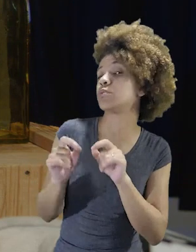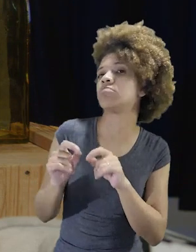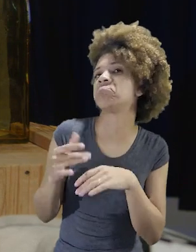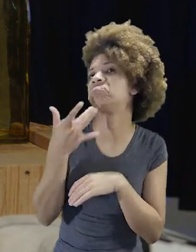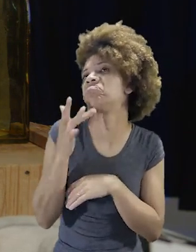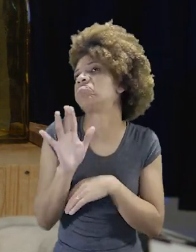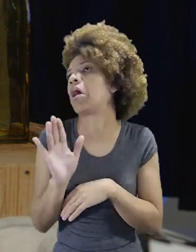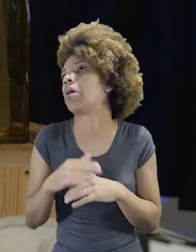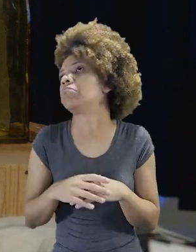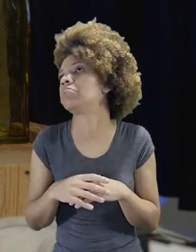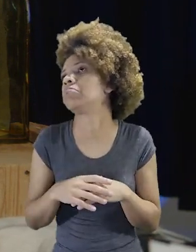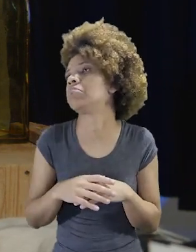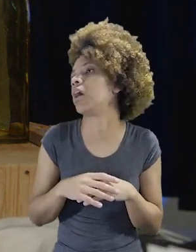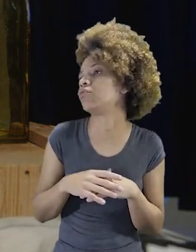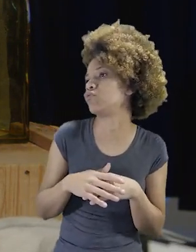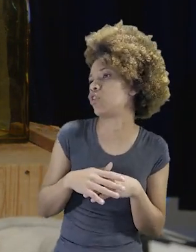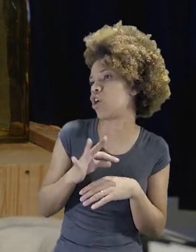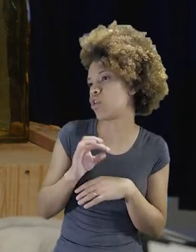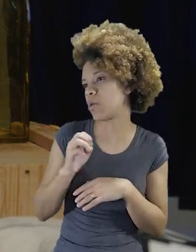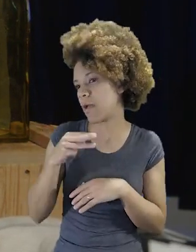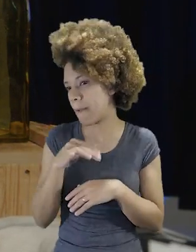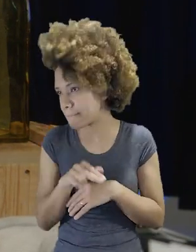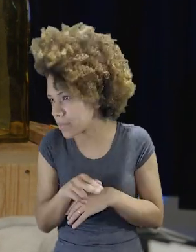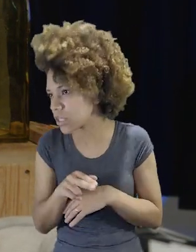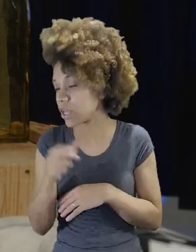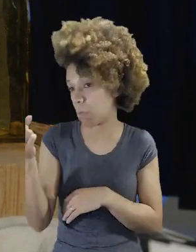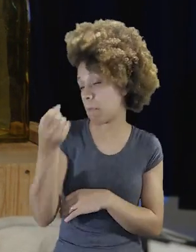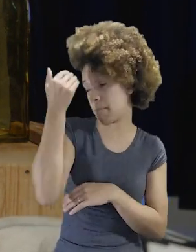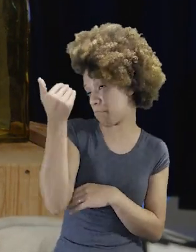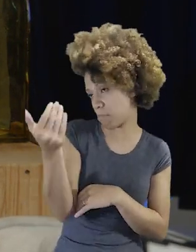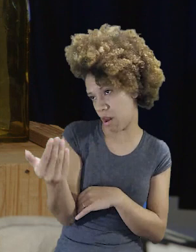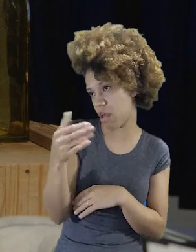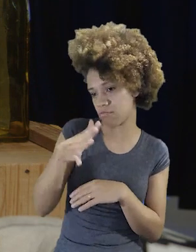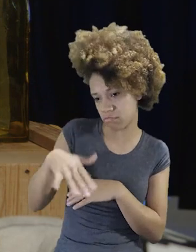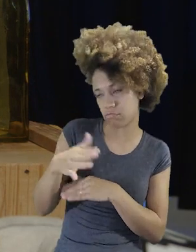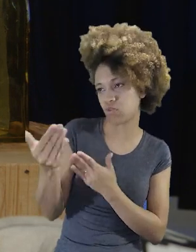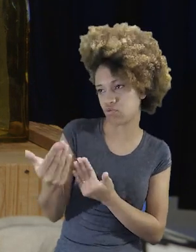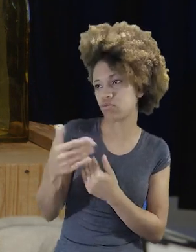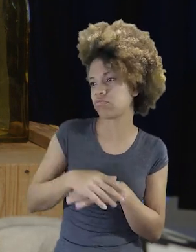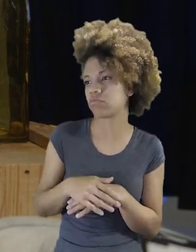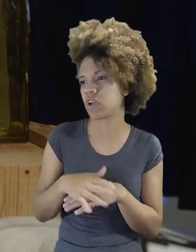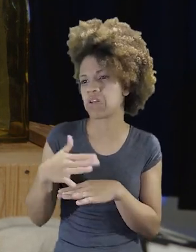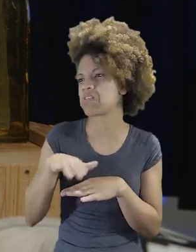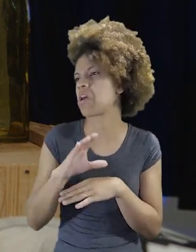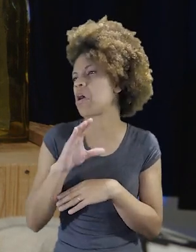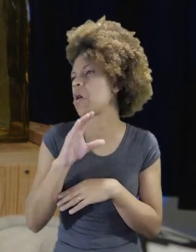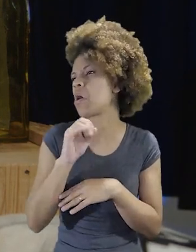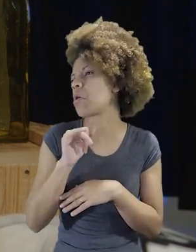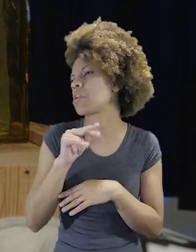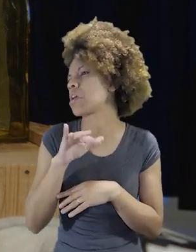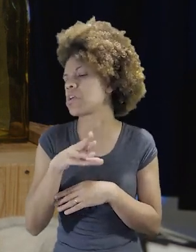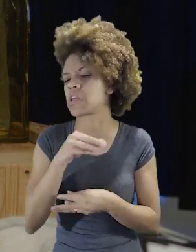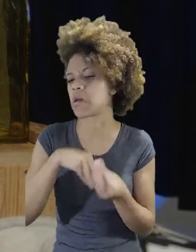sobre sobre sei lá sobre tomar ali né que a bebida super popular entre a molecada que é essas coisas